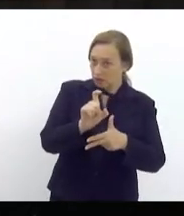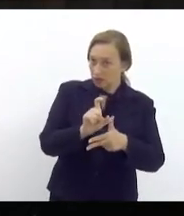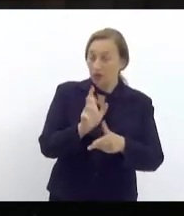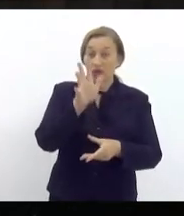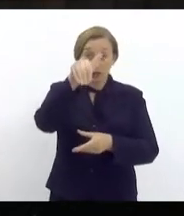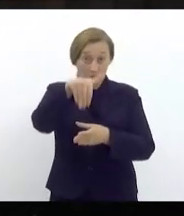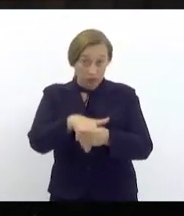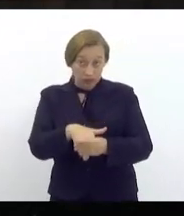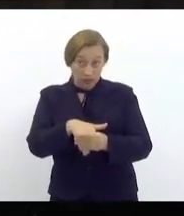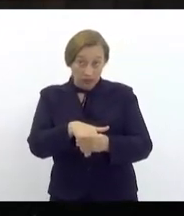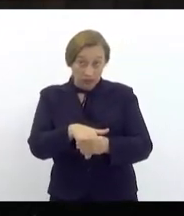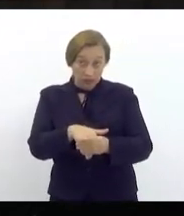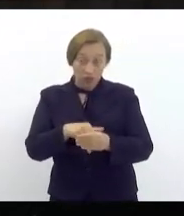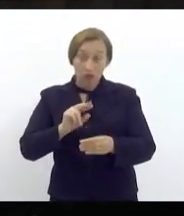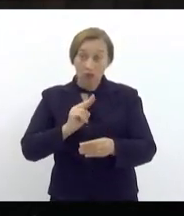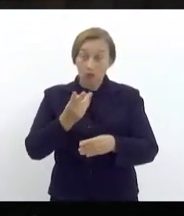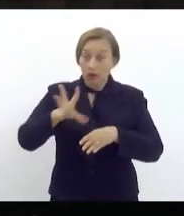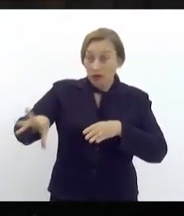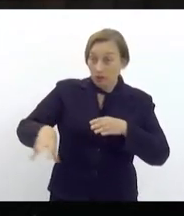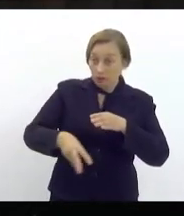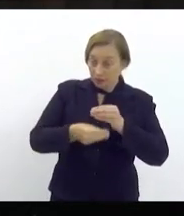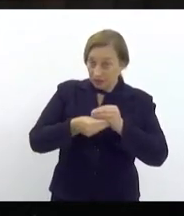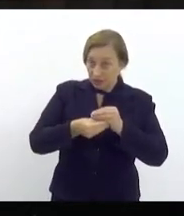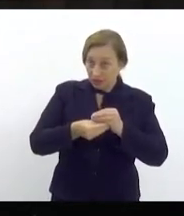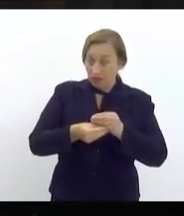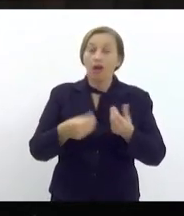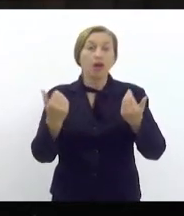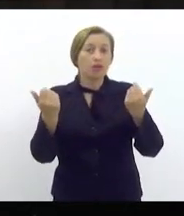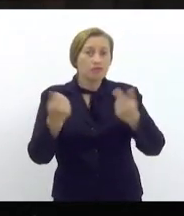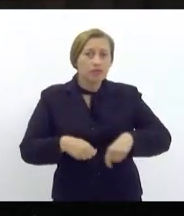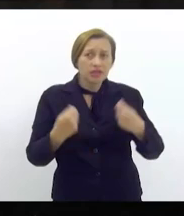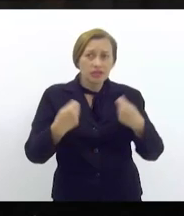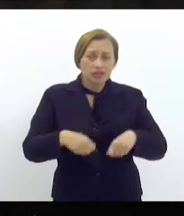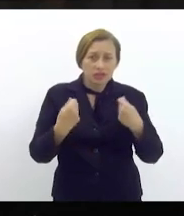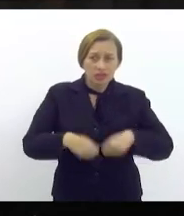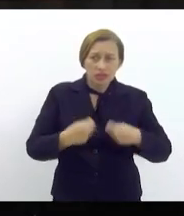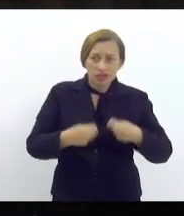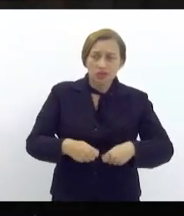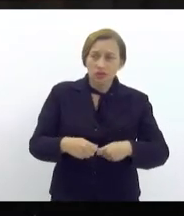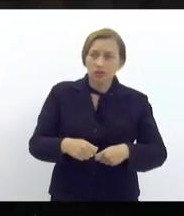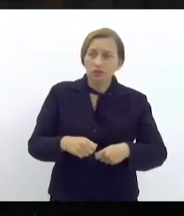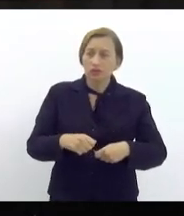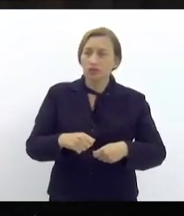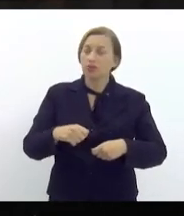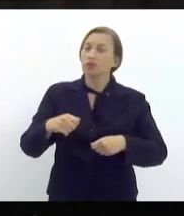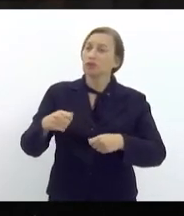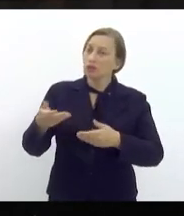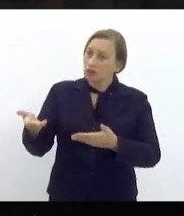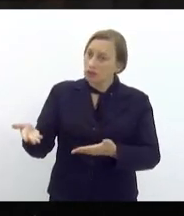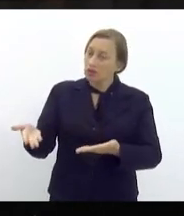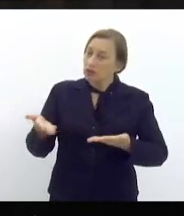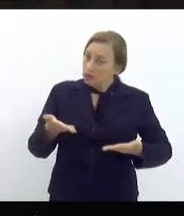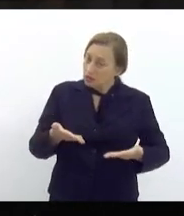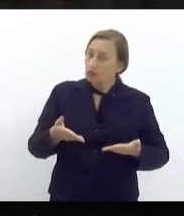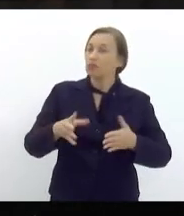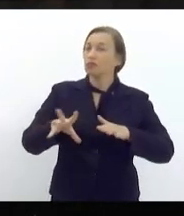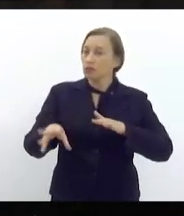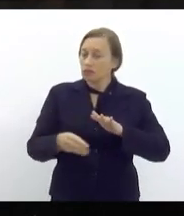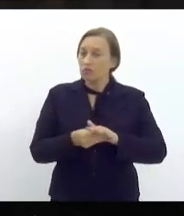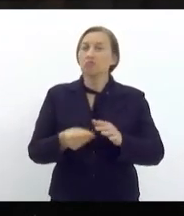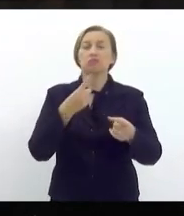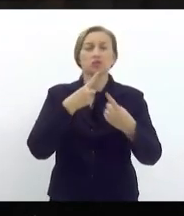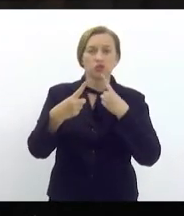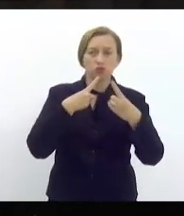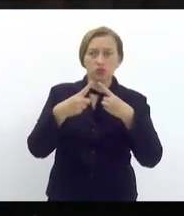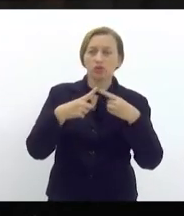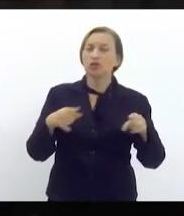votado ou era simplesmente implementado é preciso que traga as emendas que a gente possa estar discutindo e também